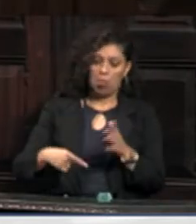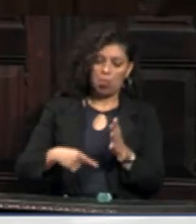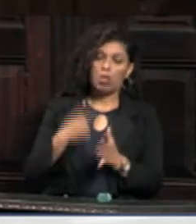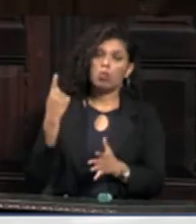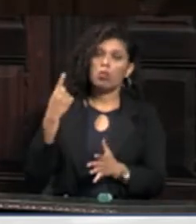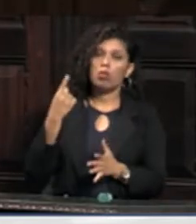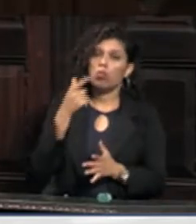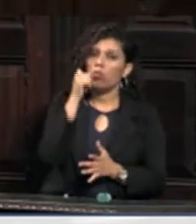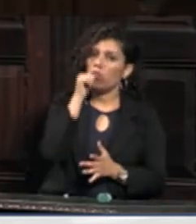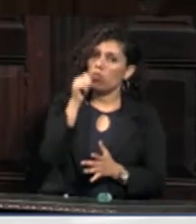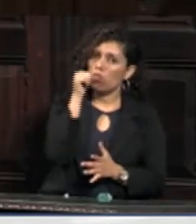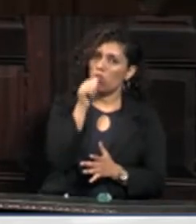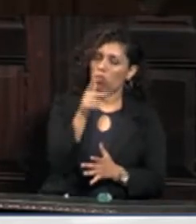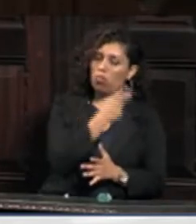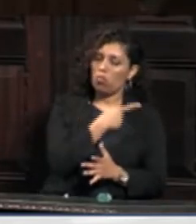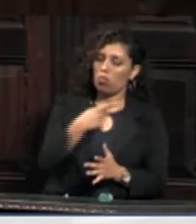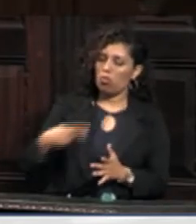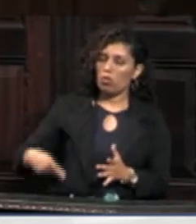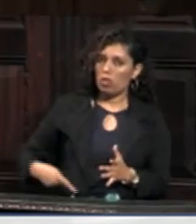presidente